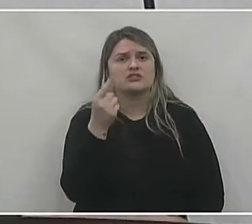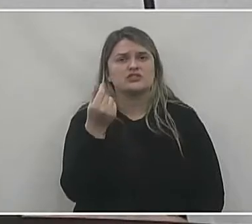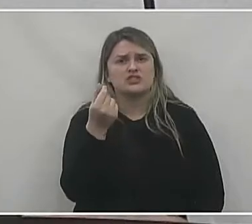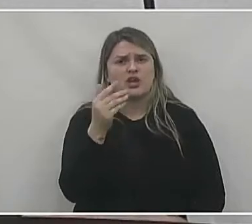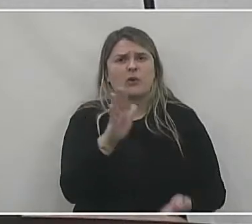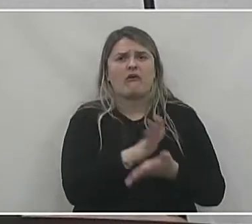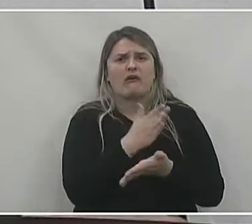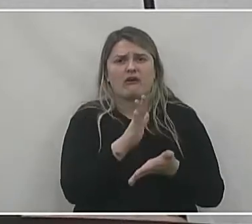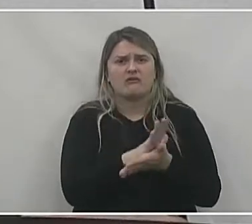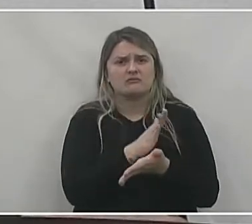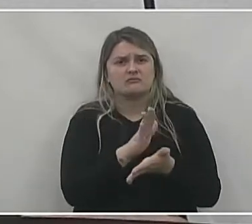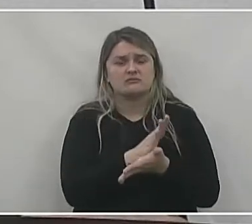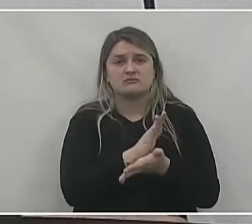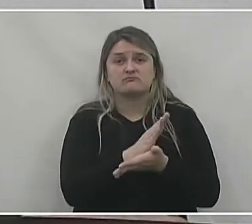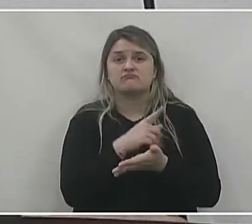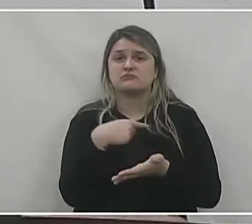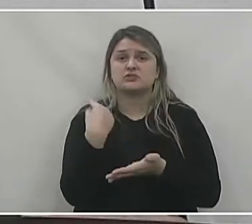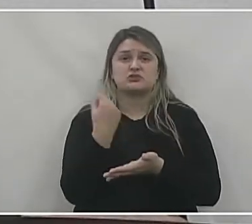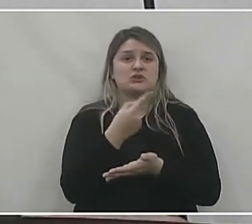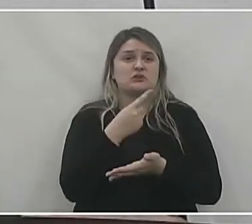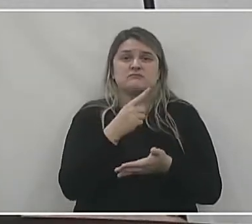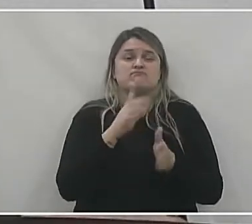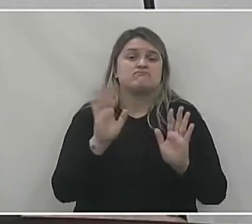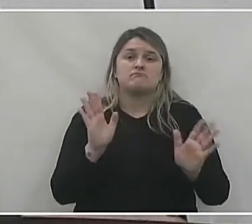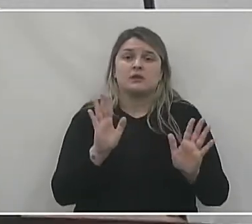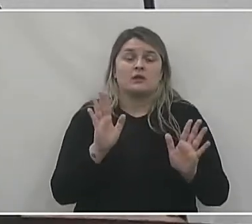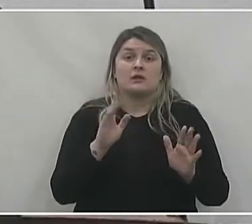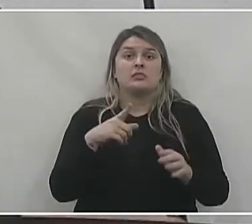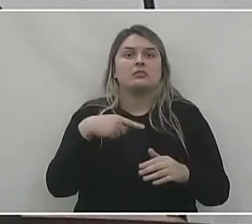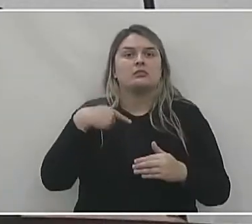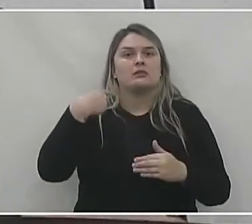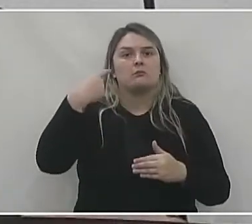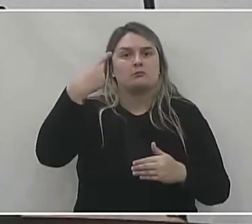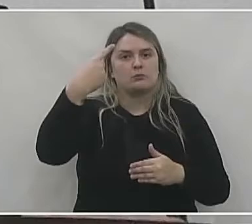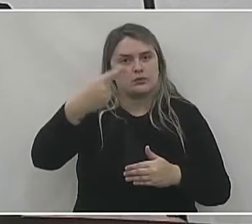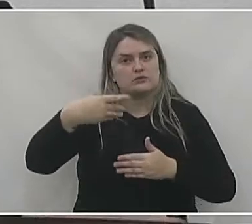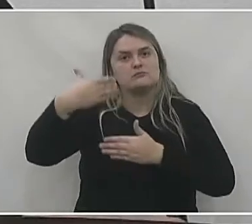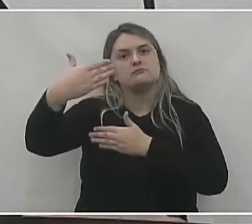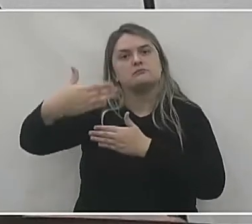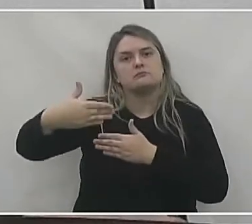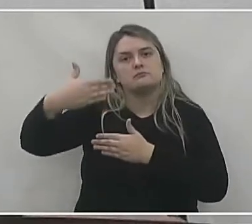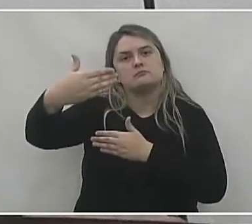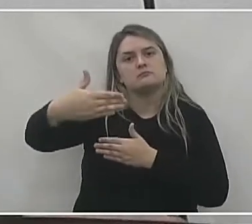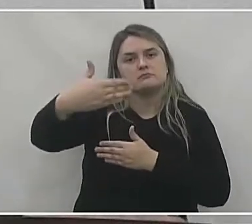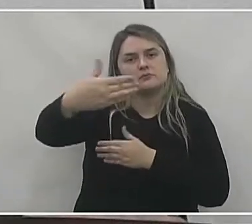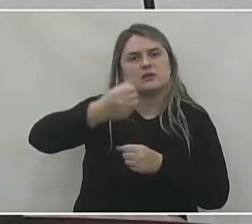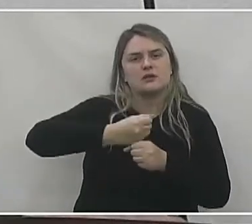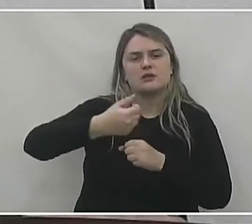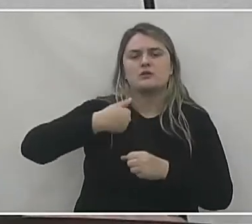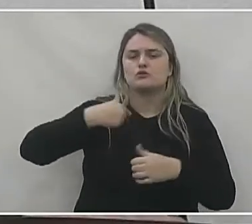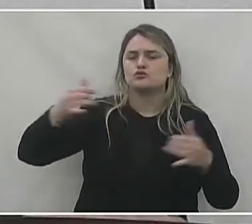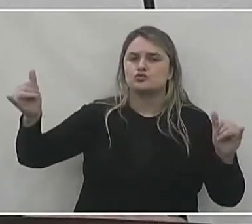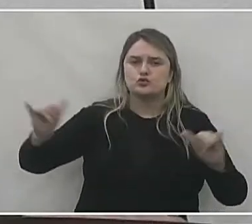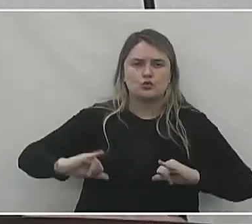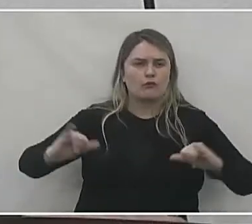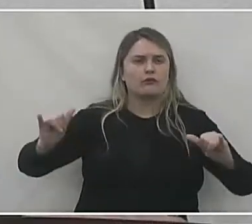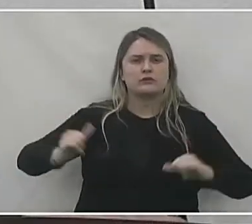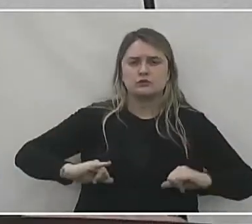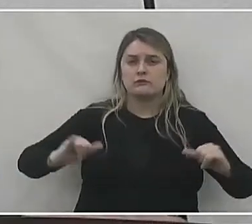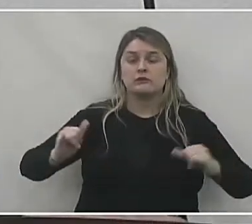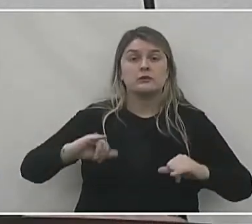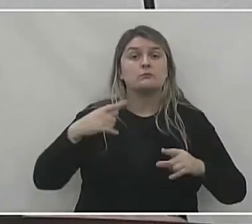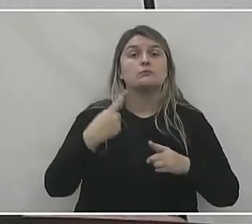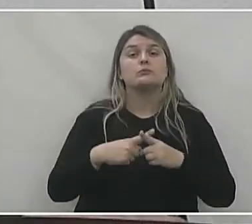que eram gastos e que nós não permitimos. Claro que depois, no decorrer do tempo, eu sofri muitas